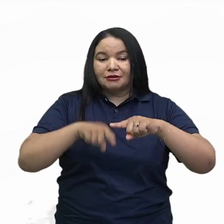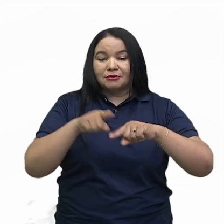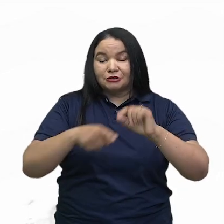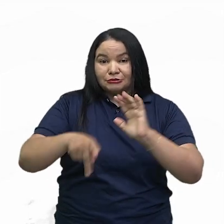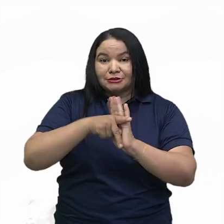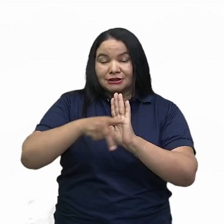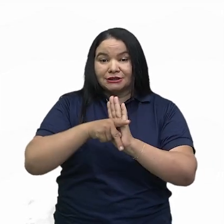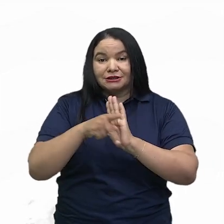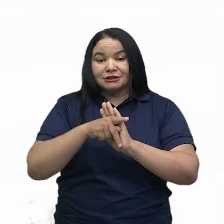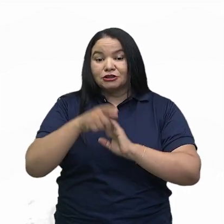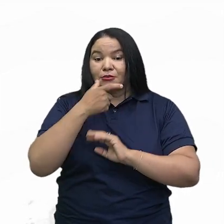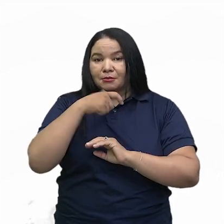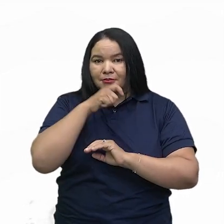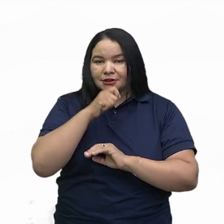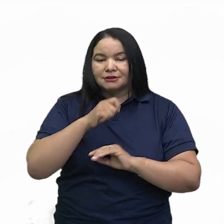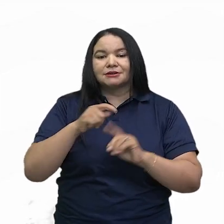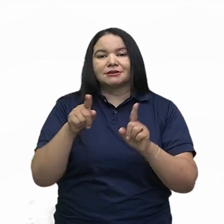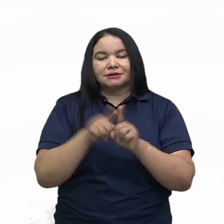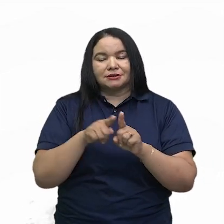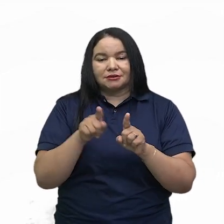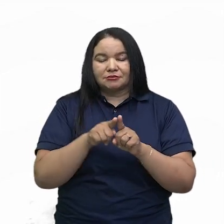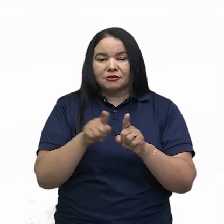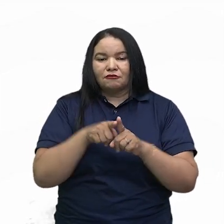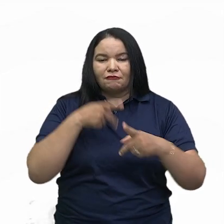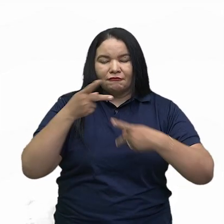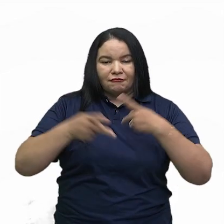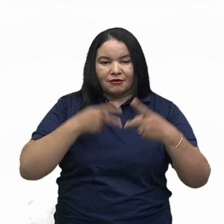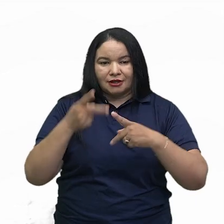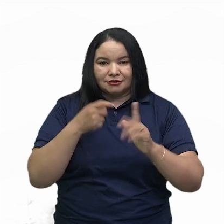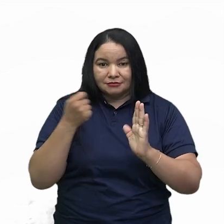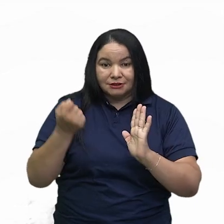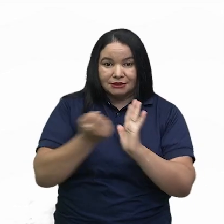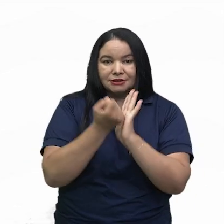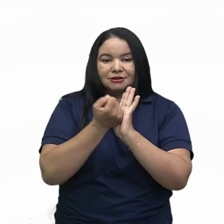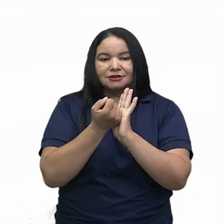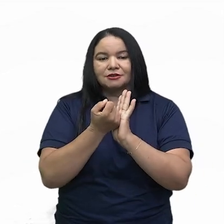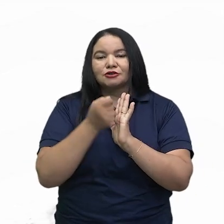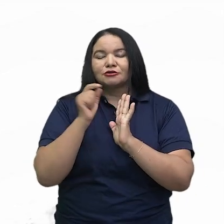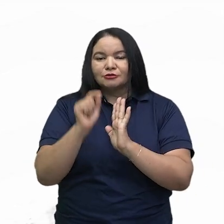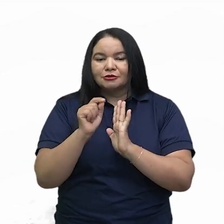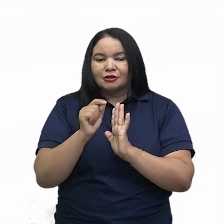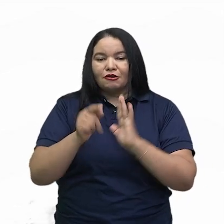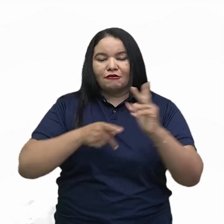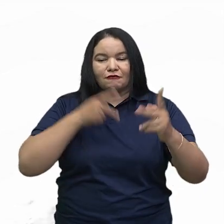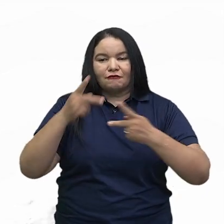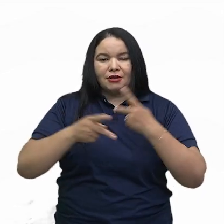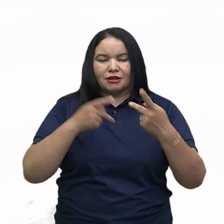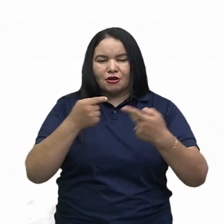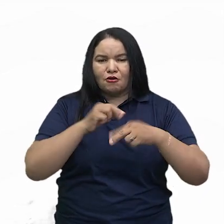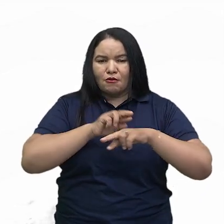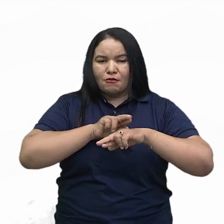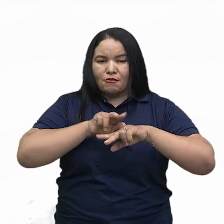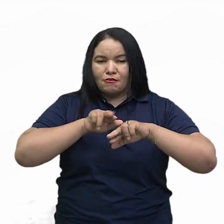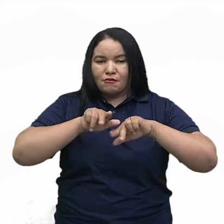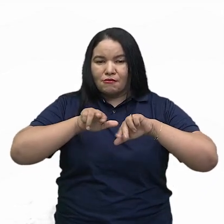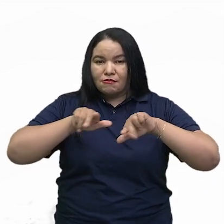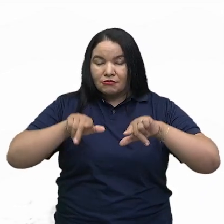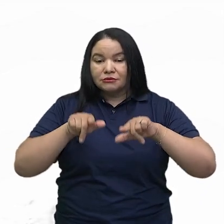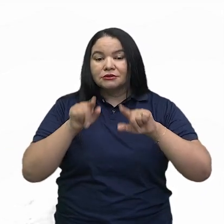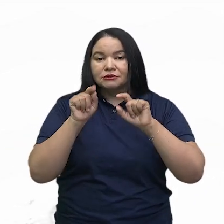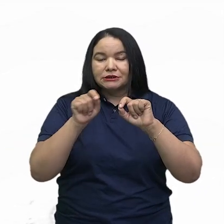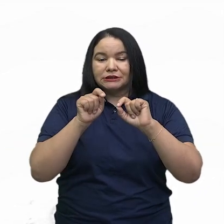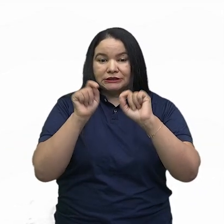mais patriarcais. Quando falamos desse patrimônio, veja que nós estamos falando de uma coisa que era